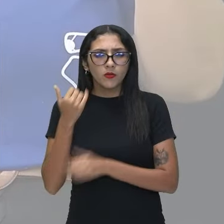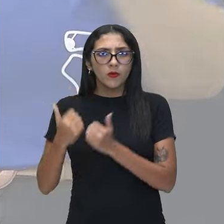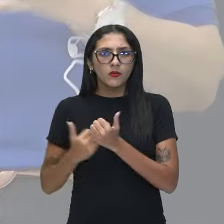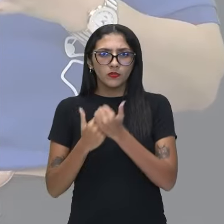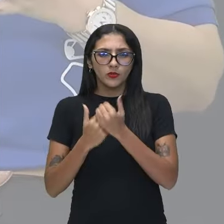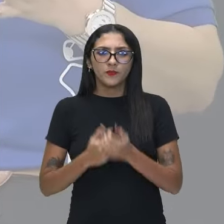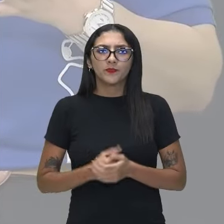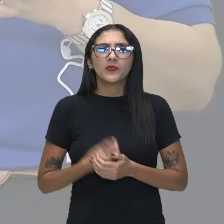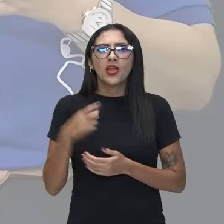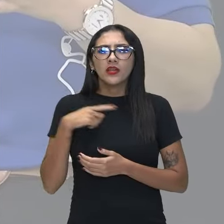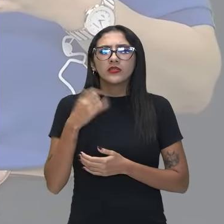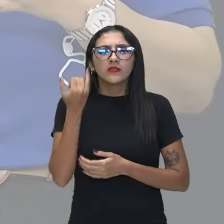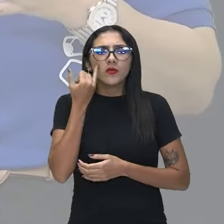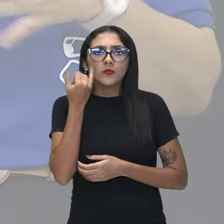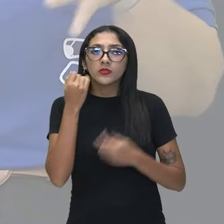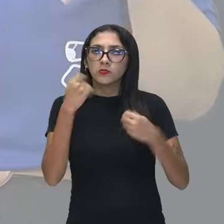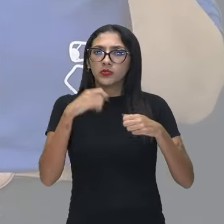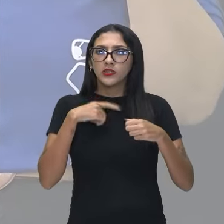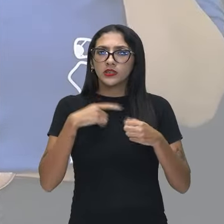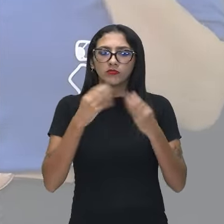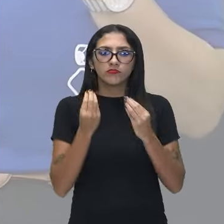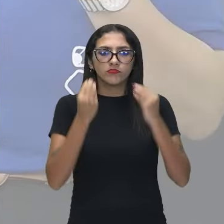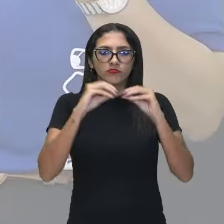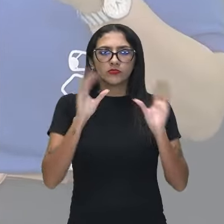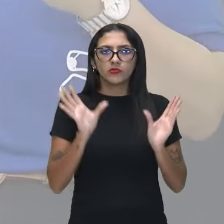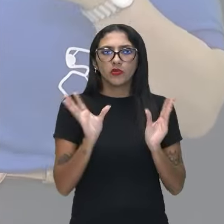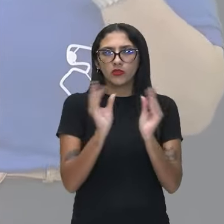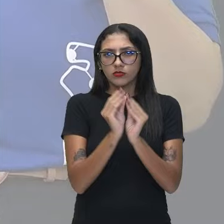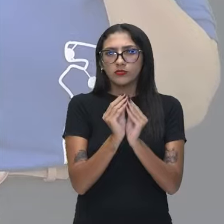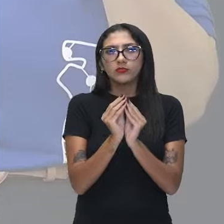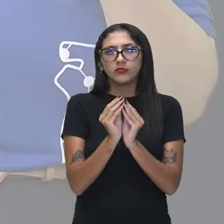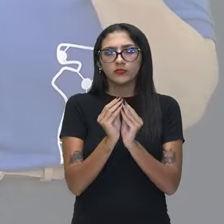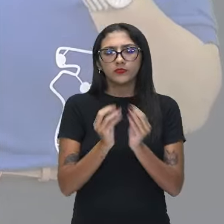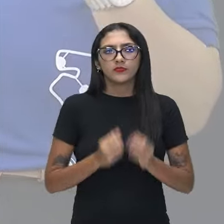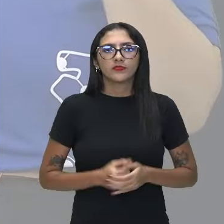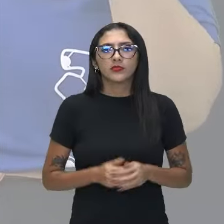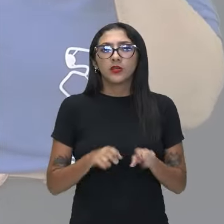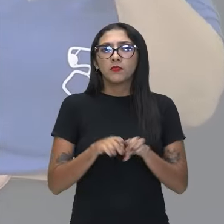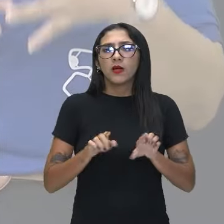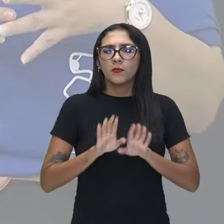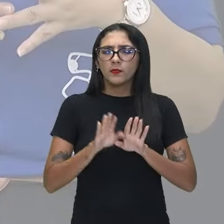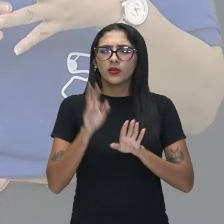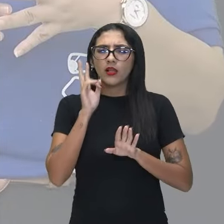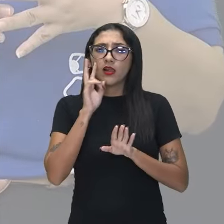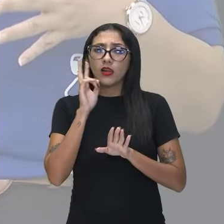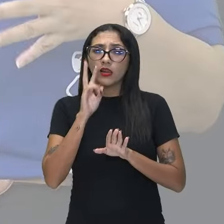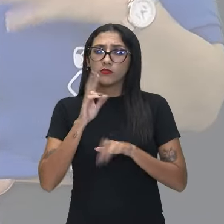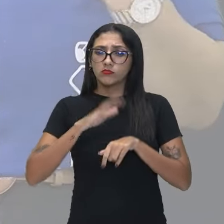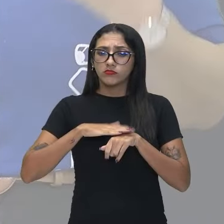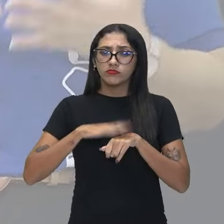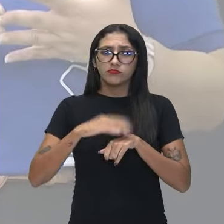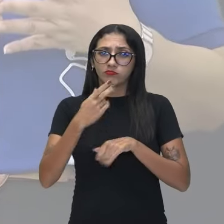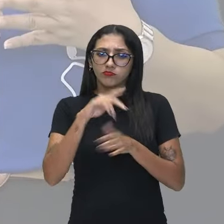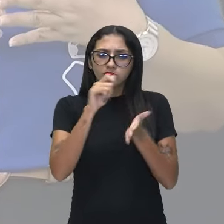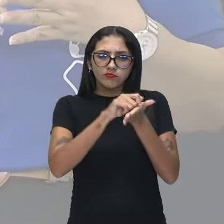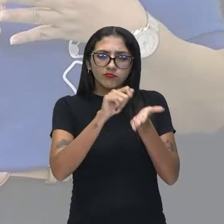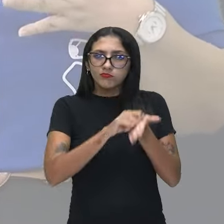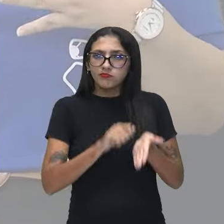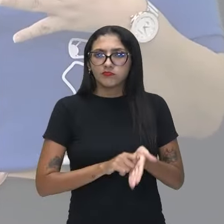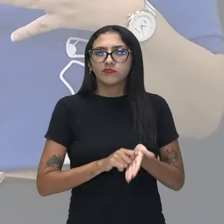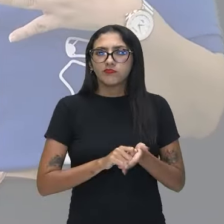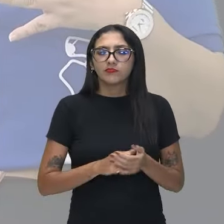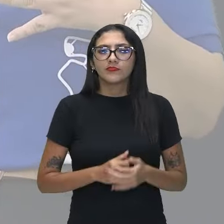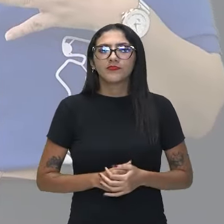elas precisam estar presentes no meu texto de resumo, mas lembrando, escrevendo-as com as minhas próprias palavras. E aí uma